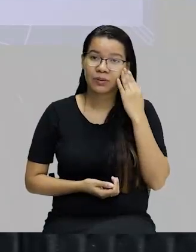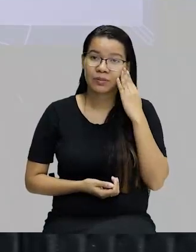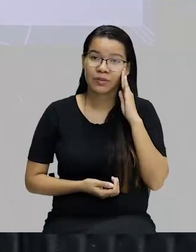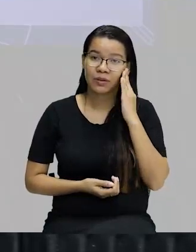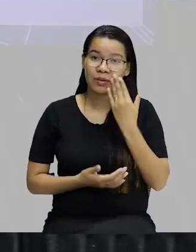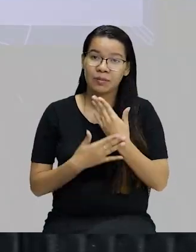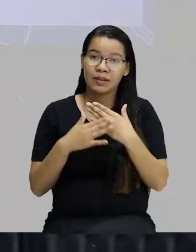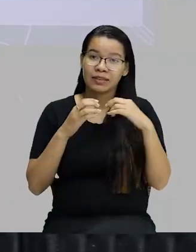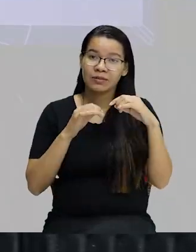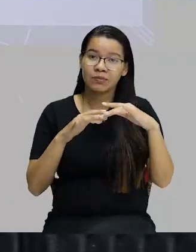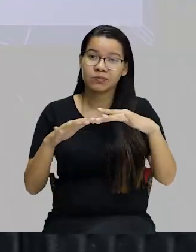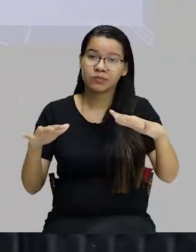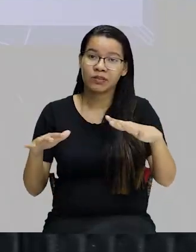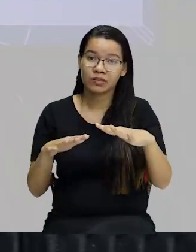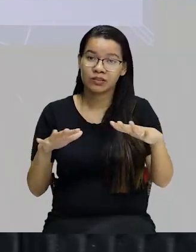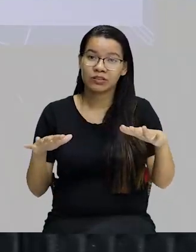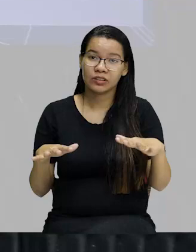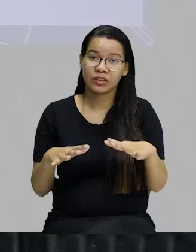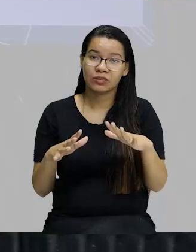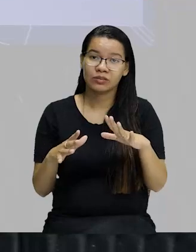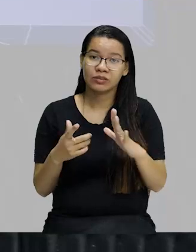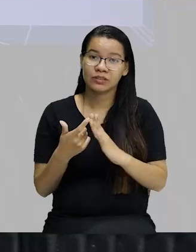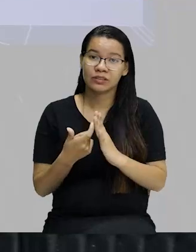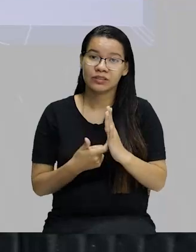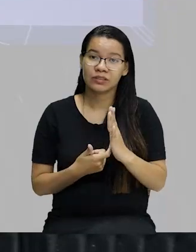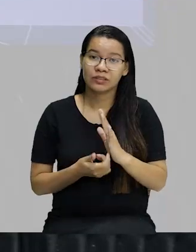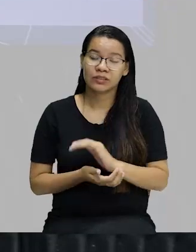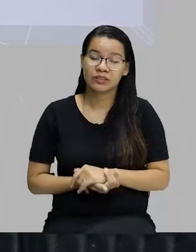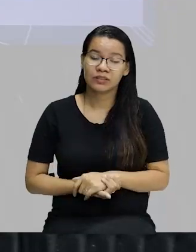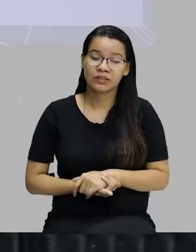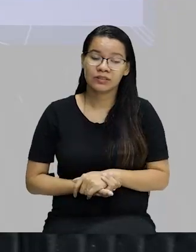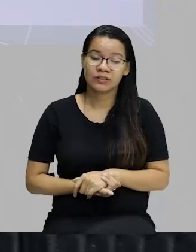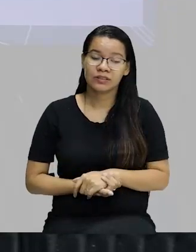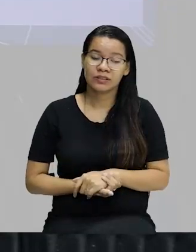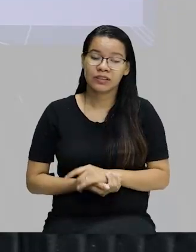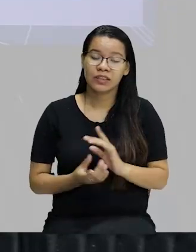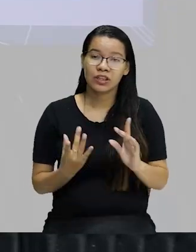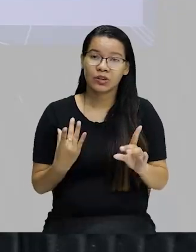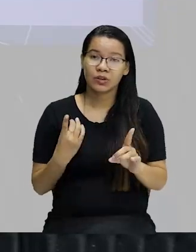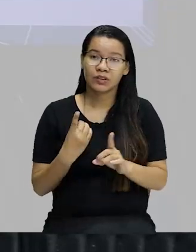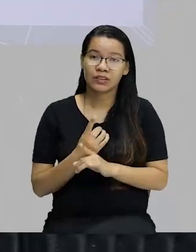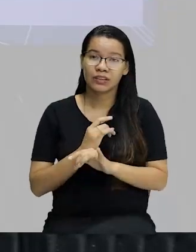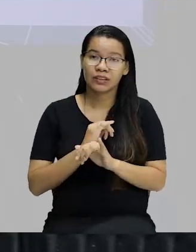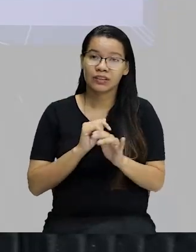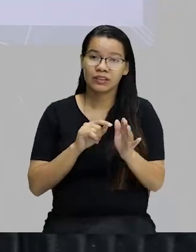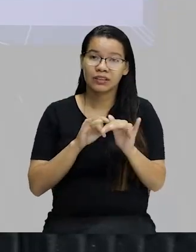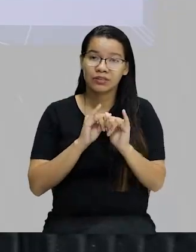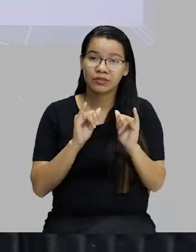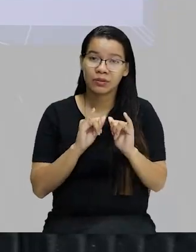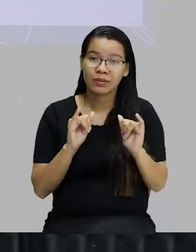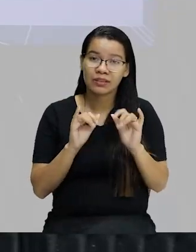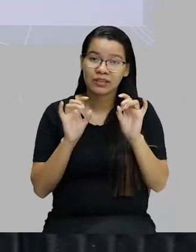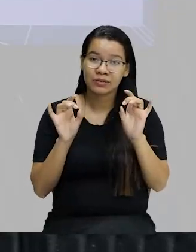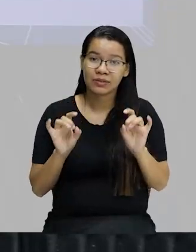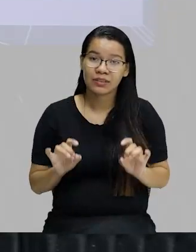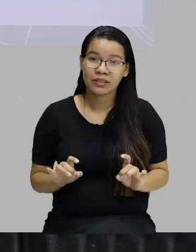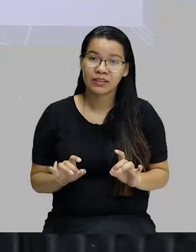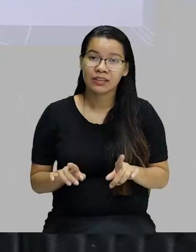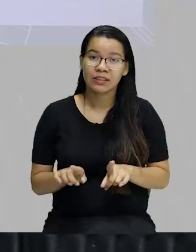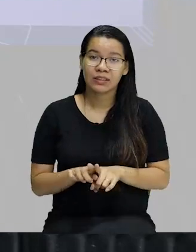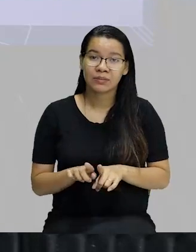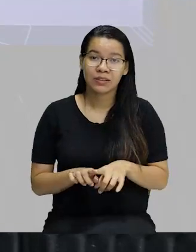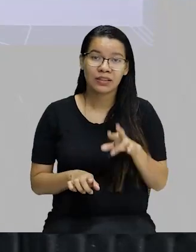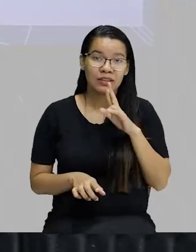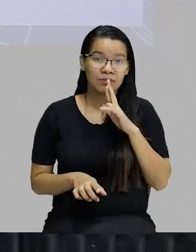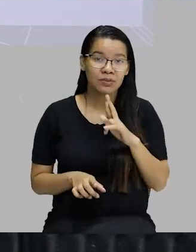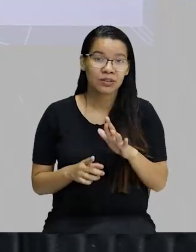mais abrangente, uma compreensão geral do texto. Localizar informações específicas e responder questões